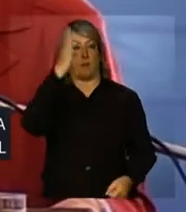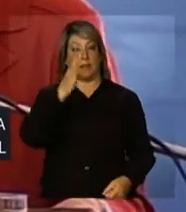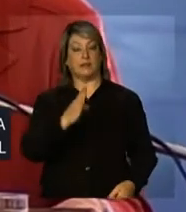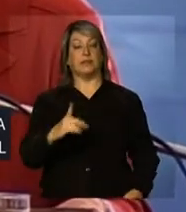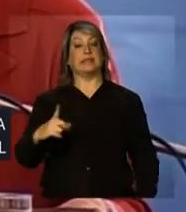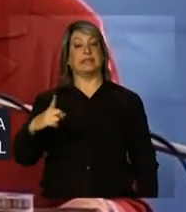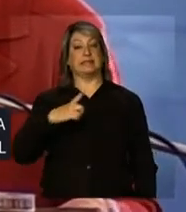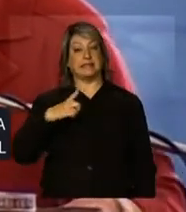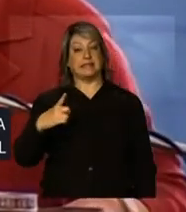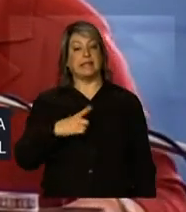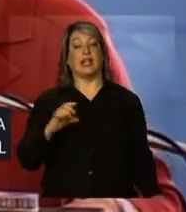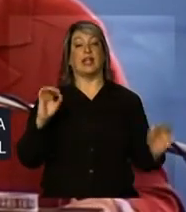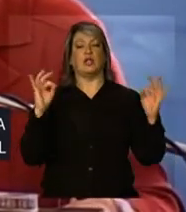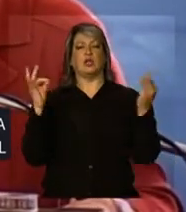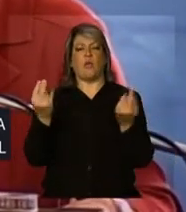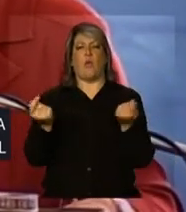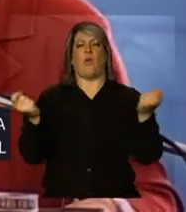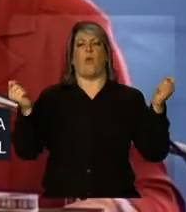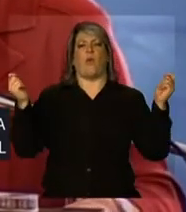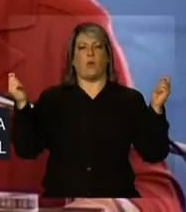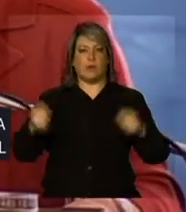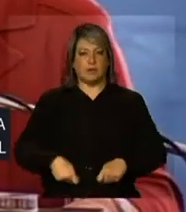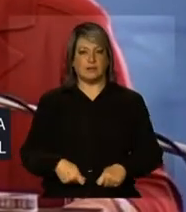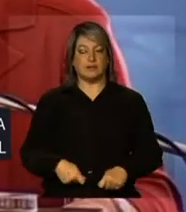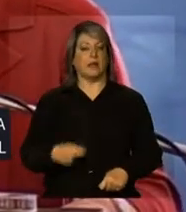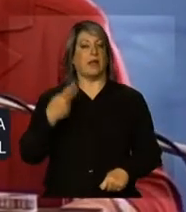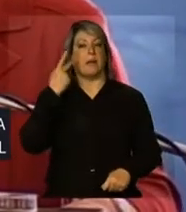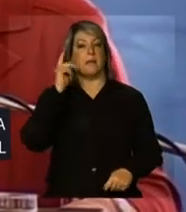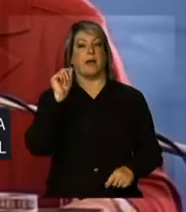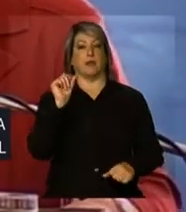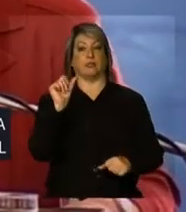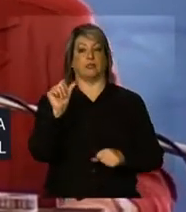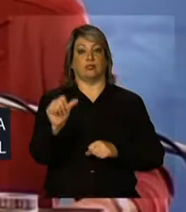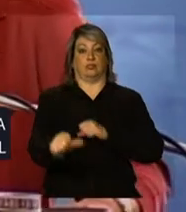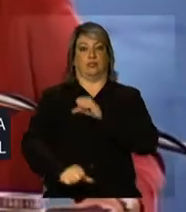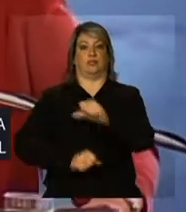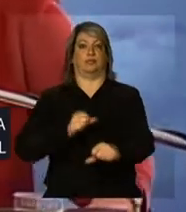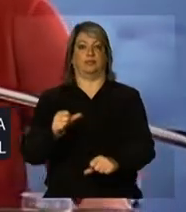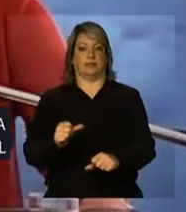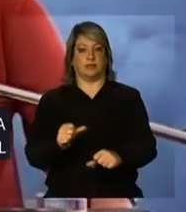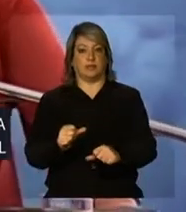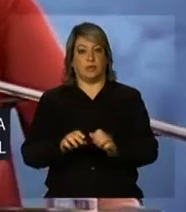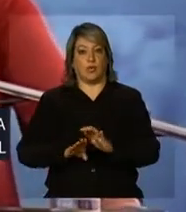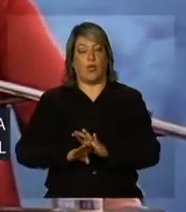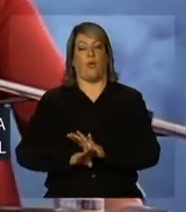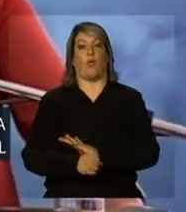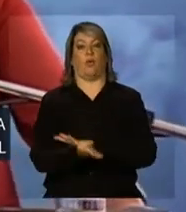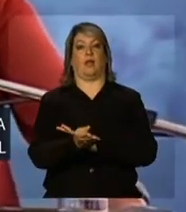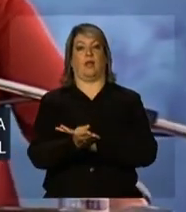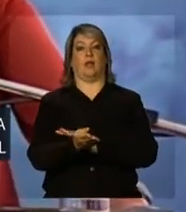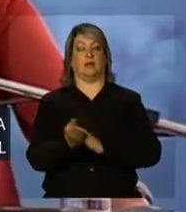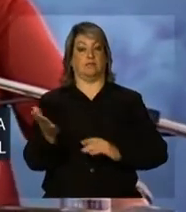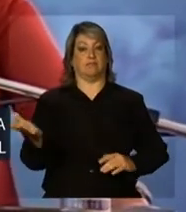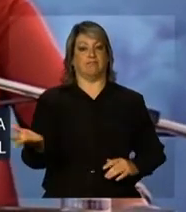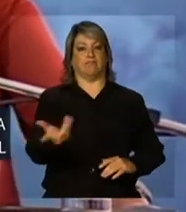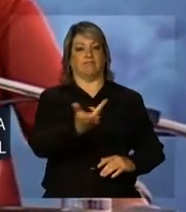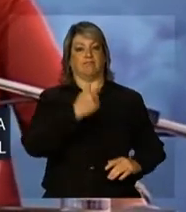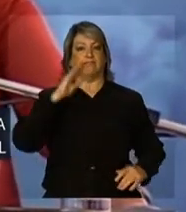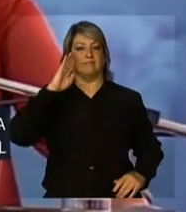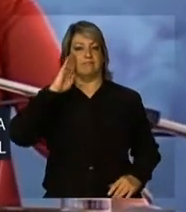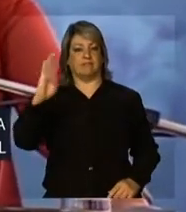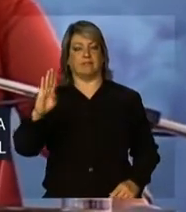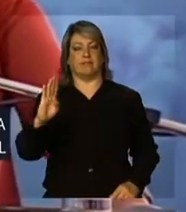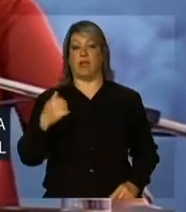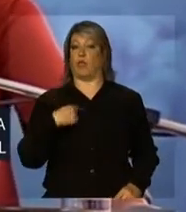tem todas as condições para se transformar numa das grandes